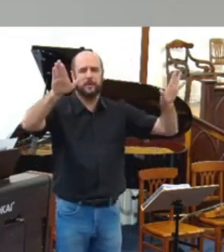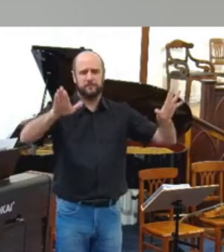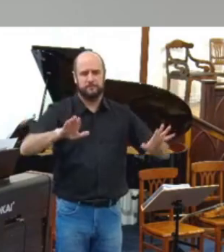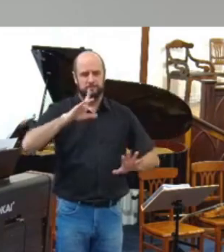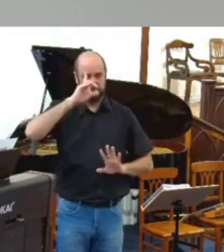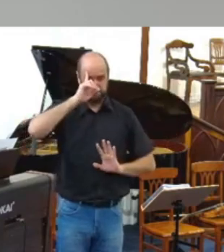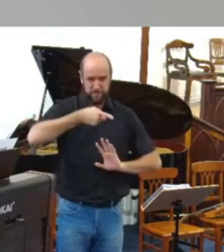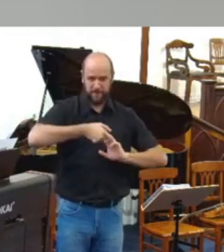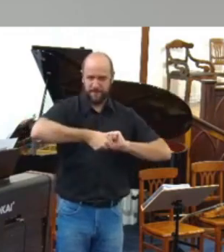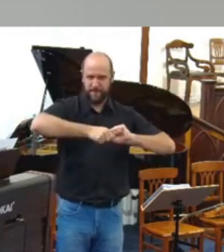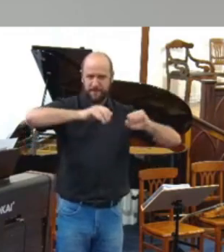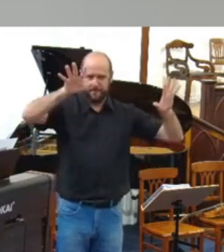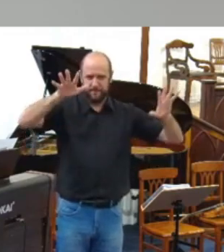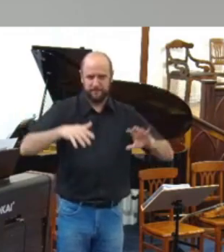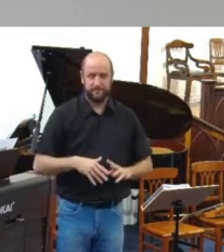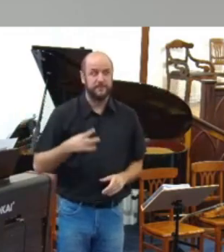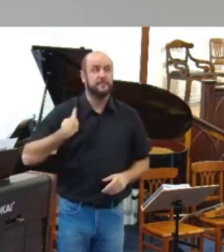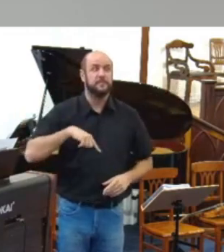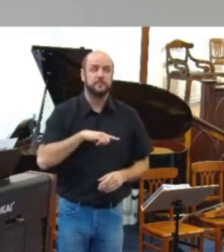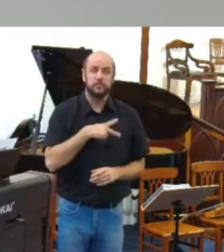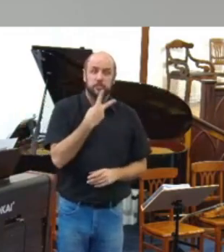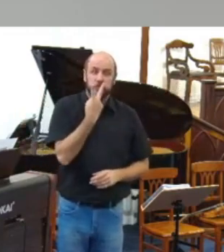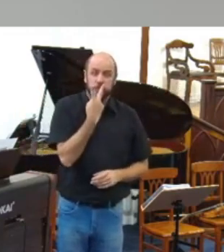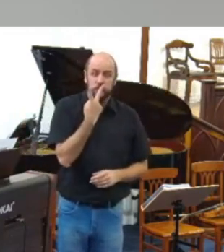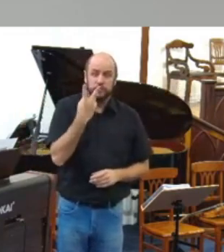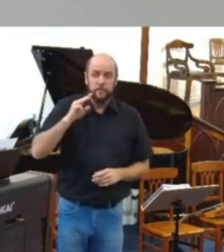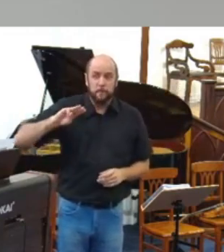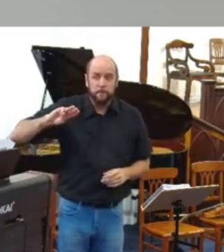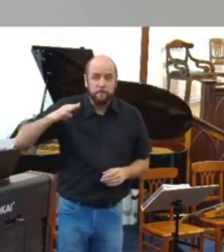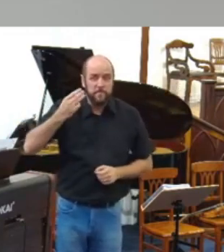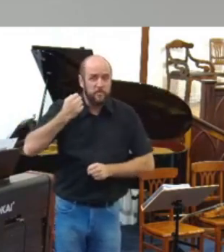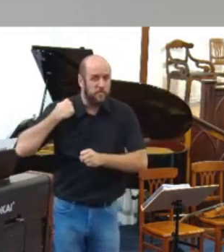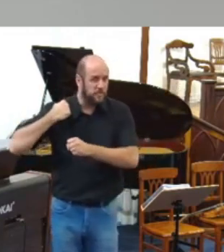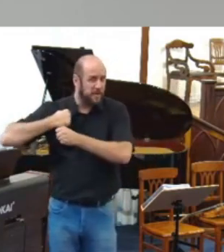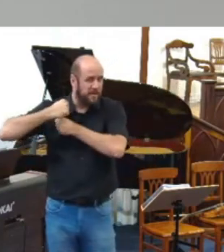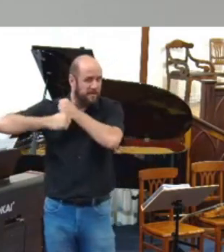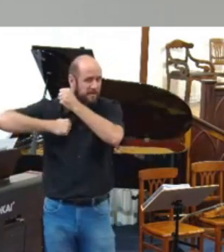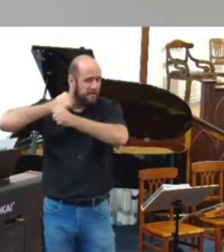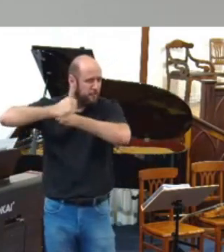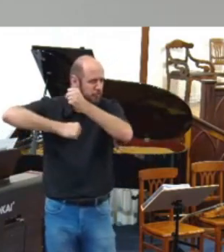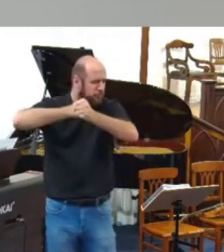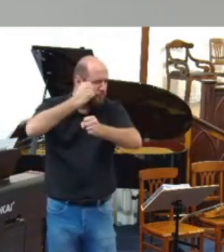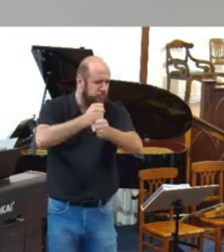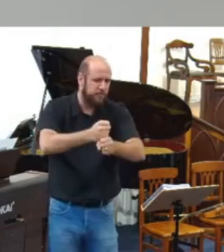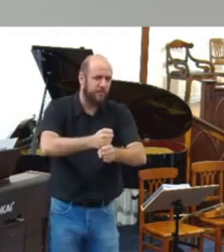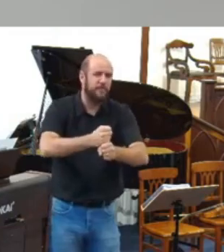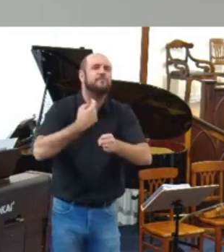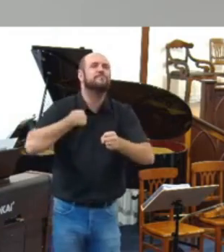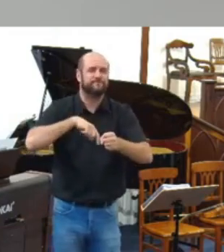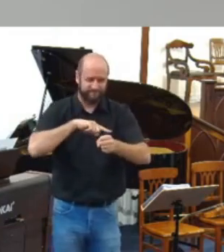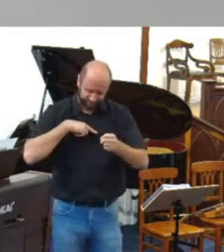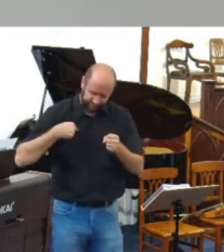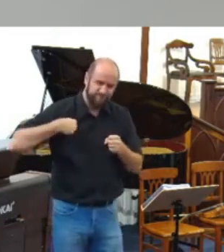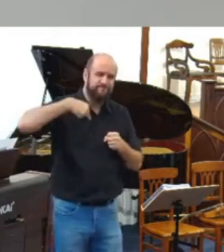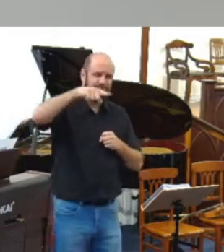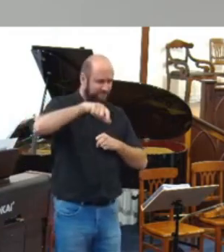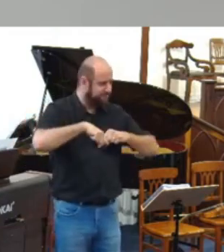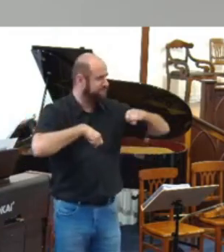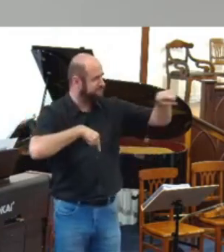E nós estamos indo há 2000 anos, como cristianismo, nós estamos indo. Que caminhada gloriosa é